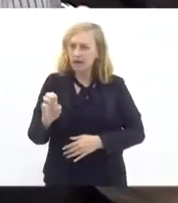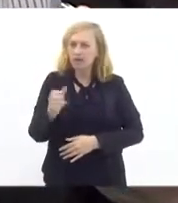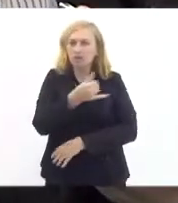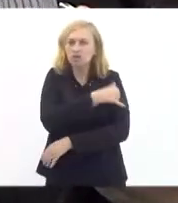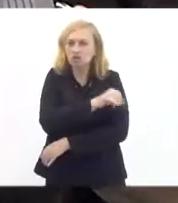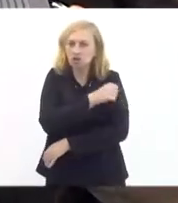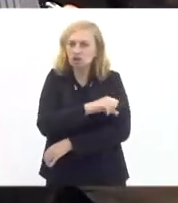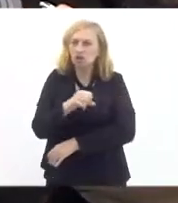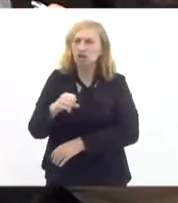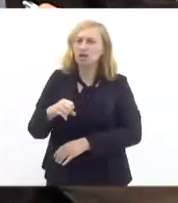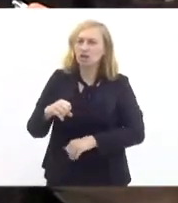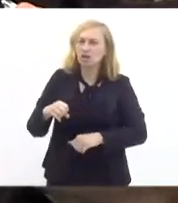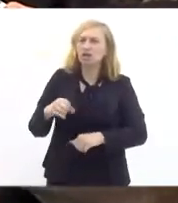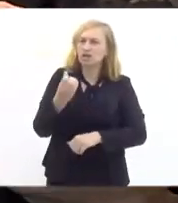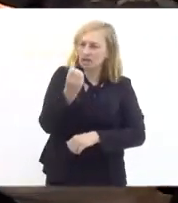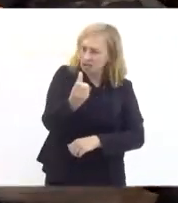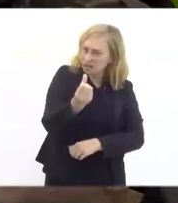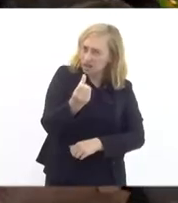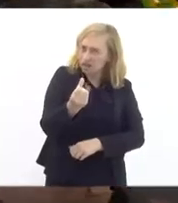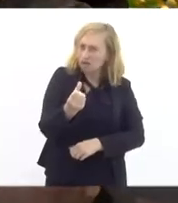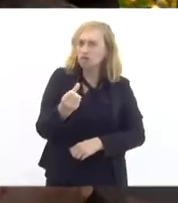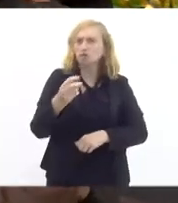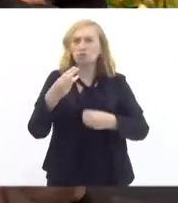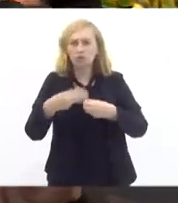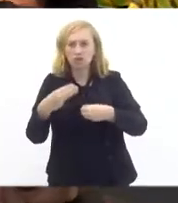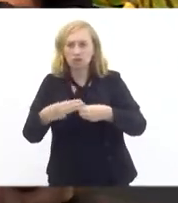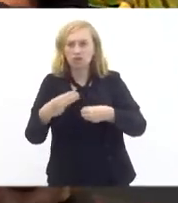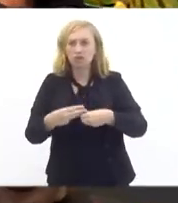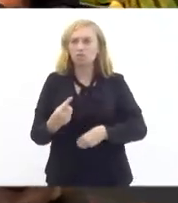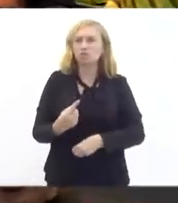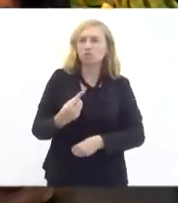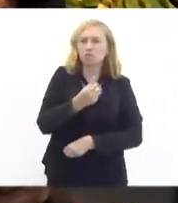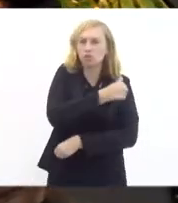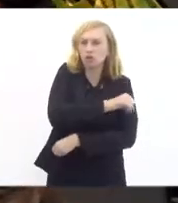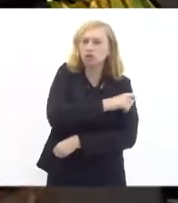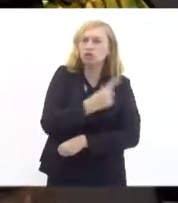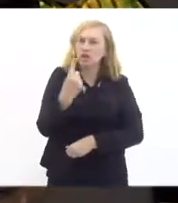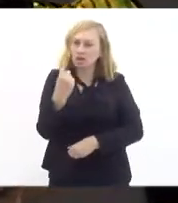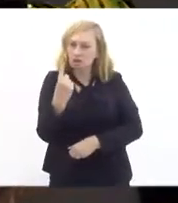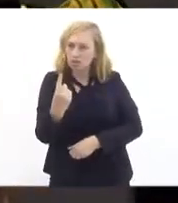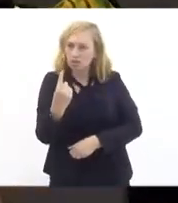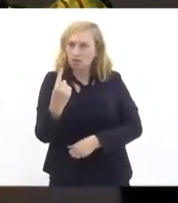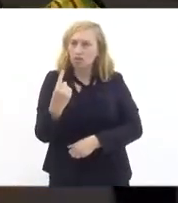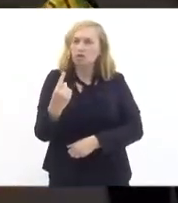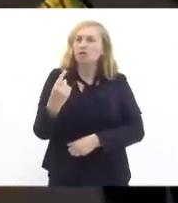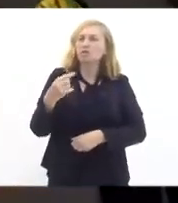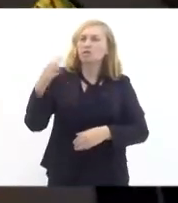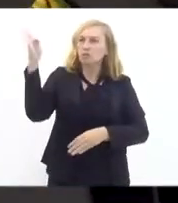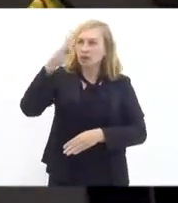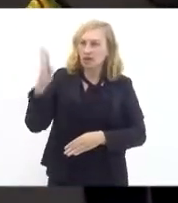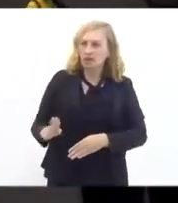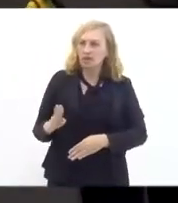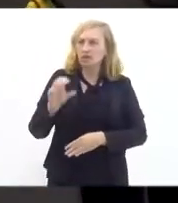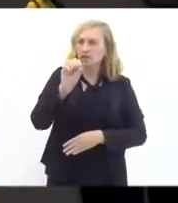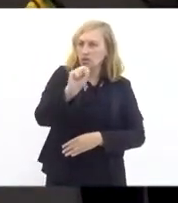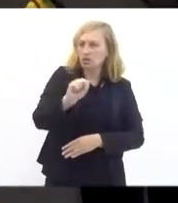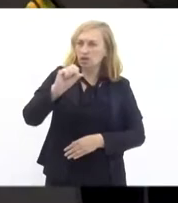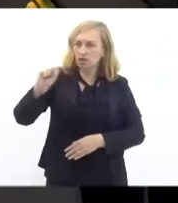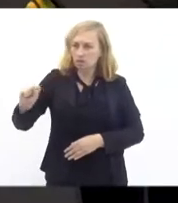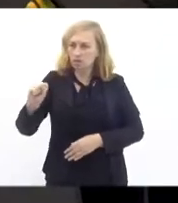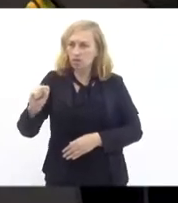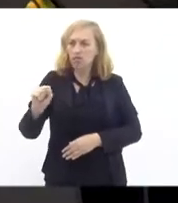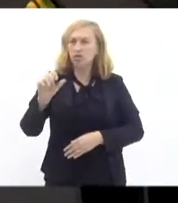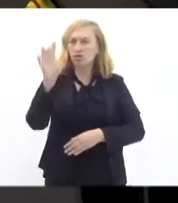no Rio de Janeiro todo tem 6, no município do Rio tem 1. No Brasil inteiro tem 88, que são filiados à CBKC, que é a